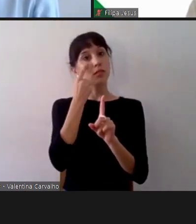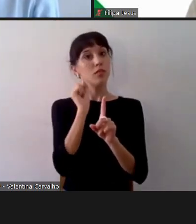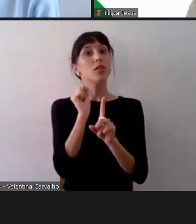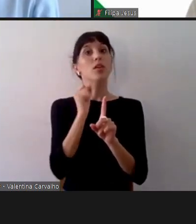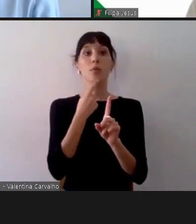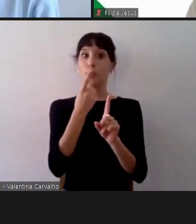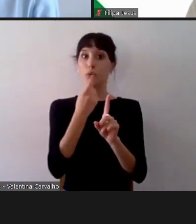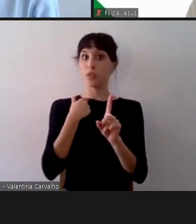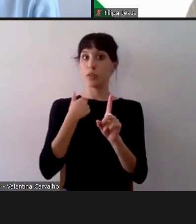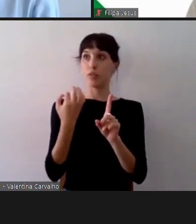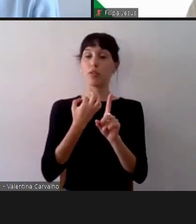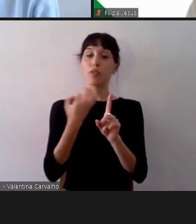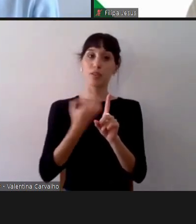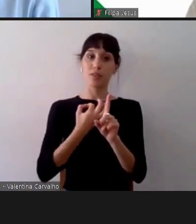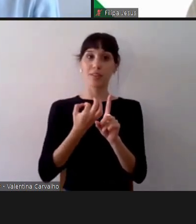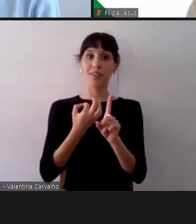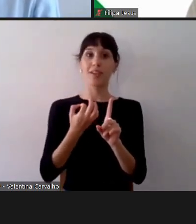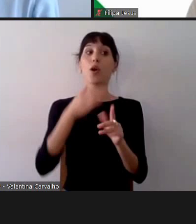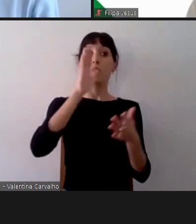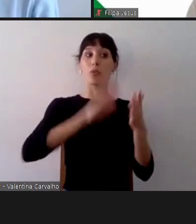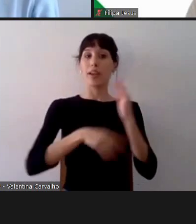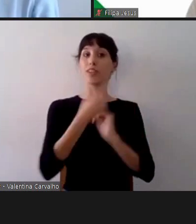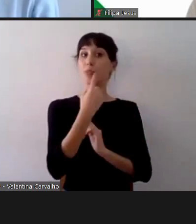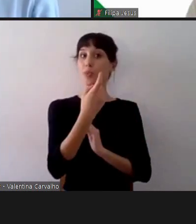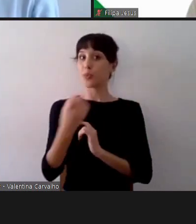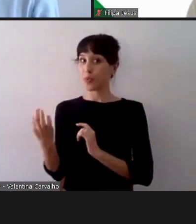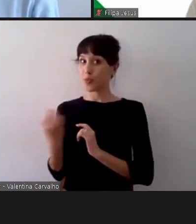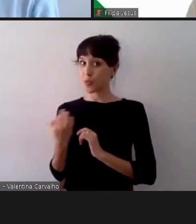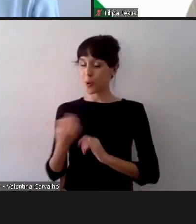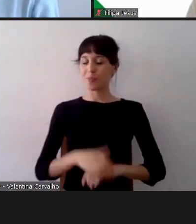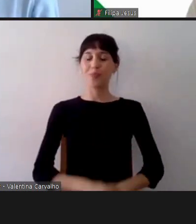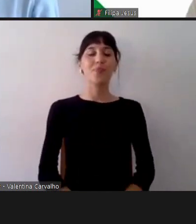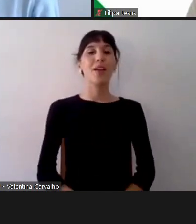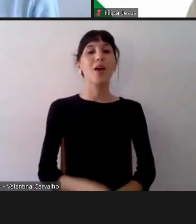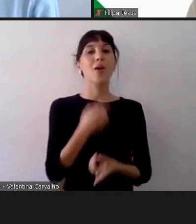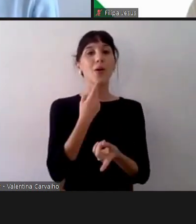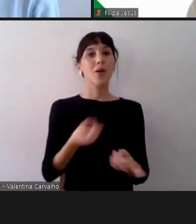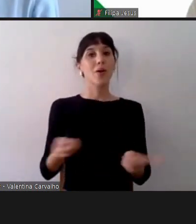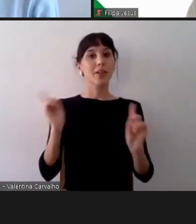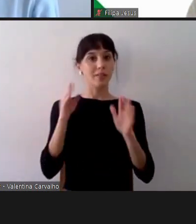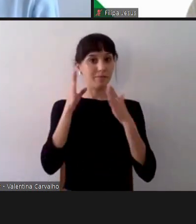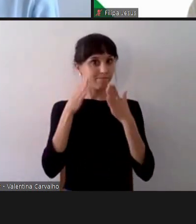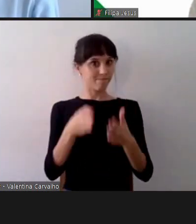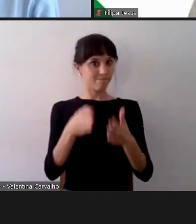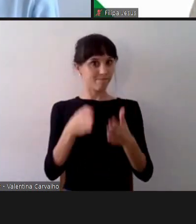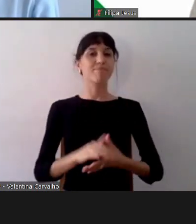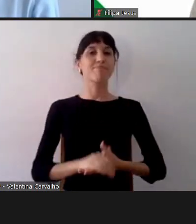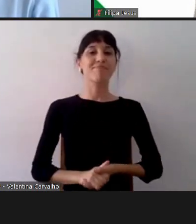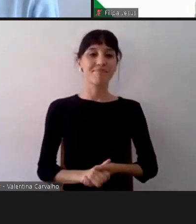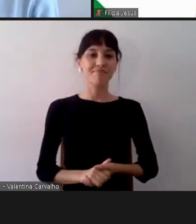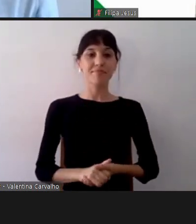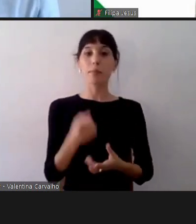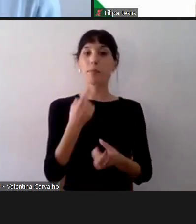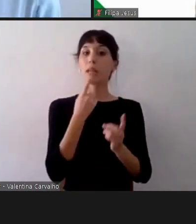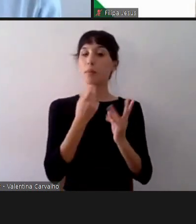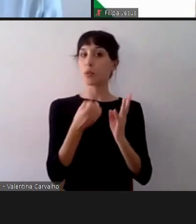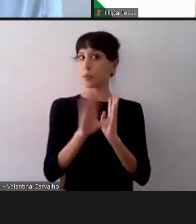coloquei aos colegas. Voltando então aqui a mais